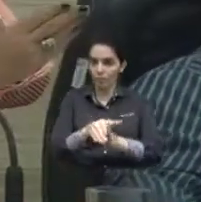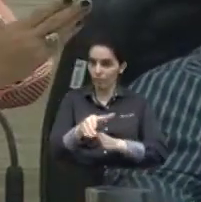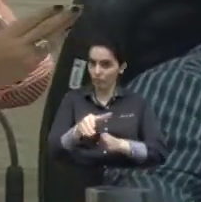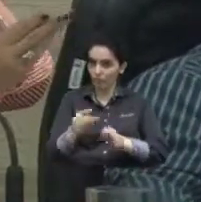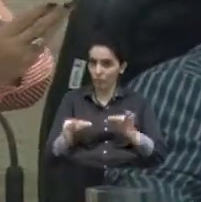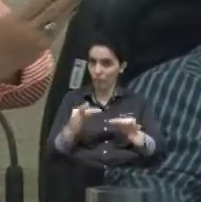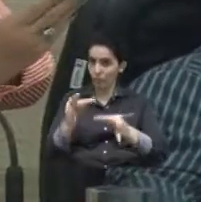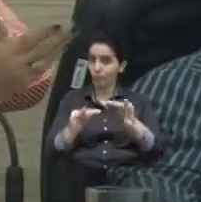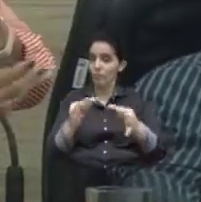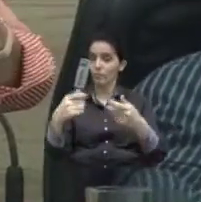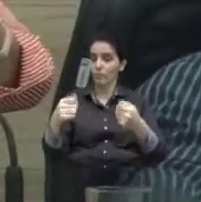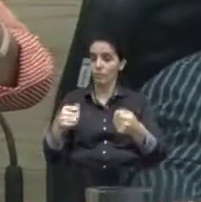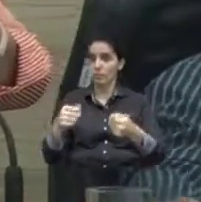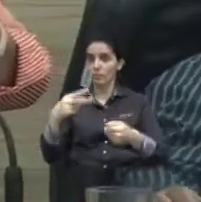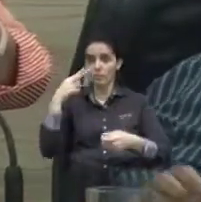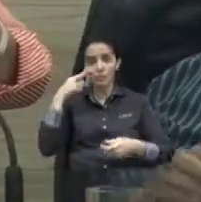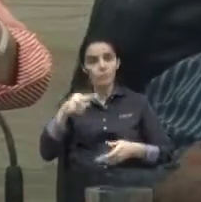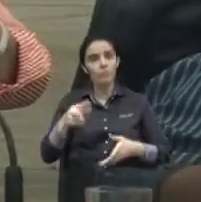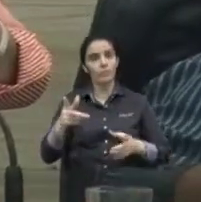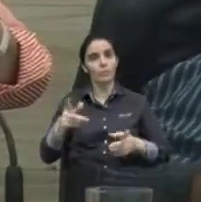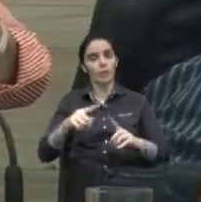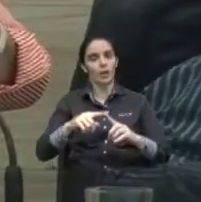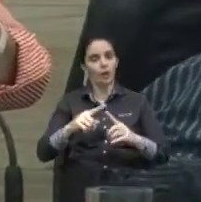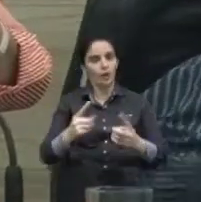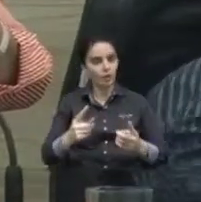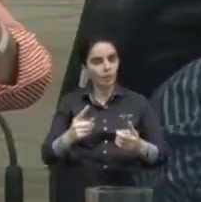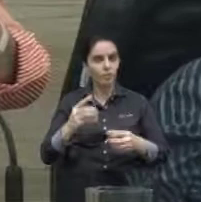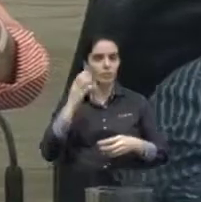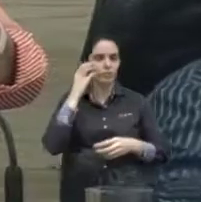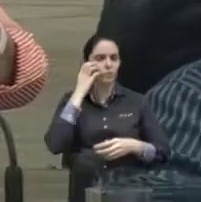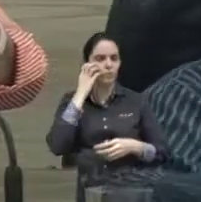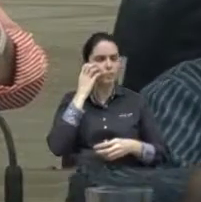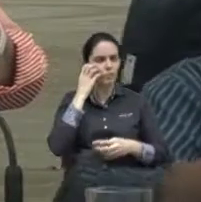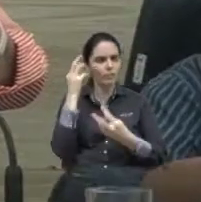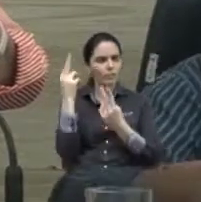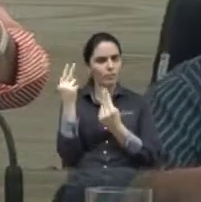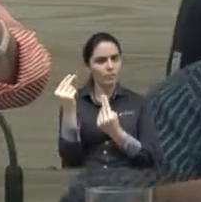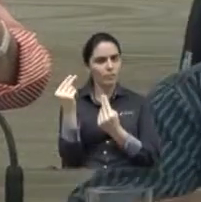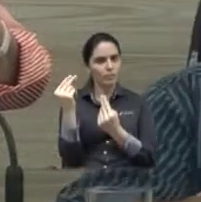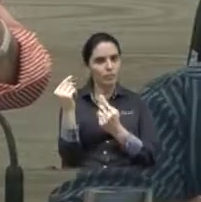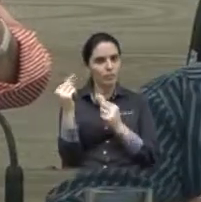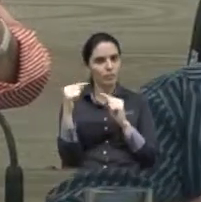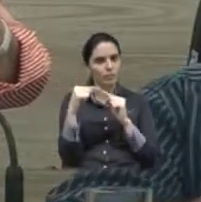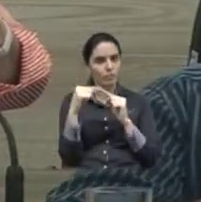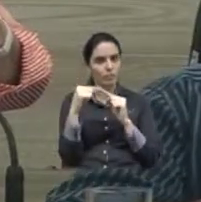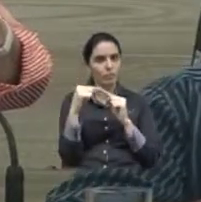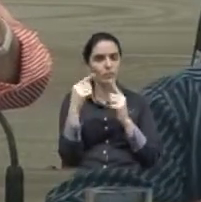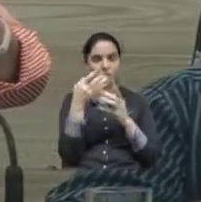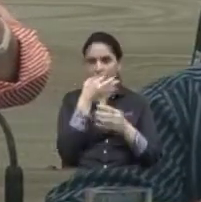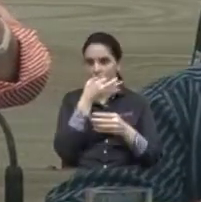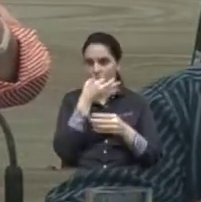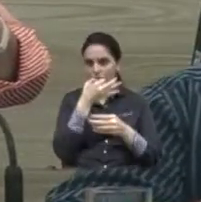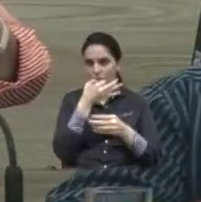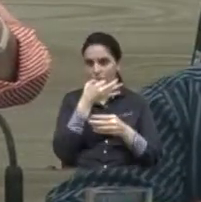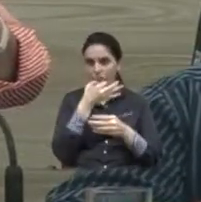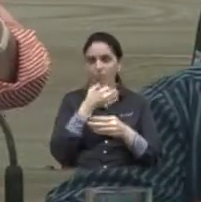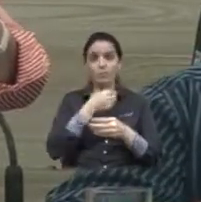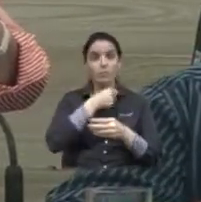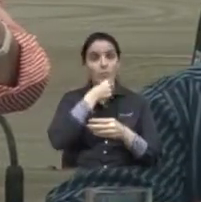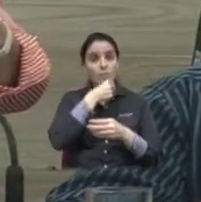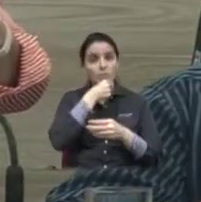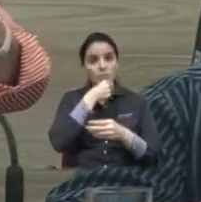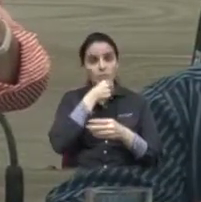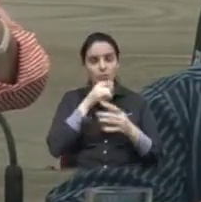eu questiono, e talvez o doutor Marcelo também tenha a mesma visão que eu tenho. Idosos, né? Idosos, portadores de